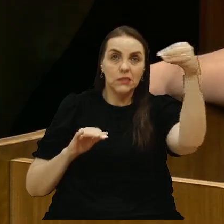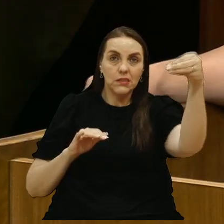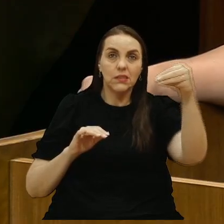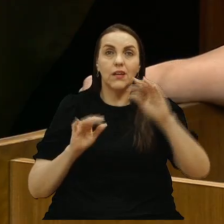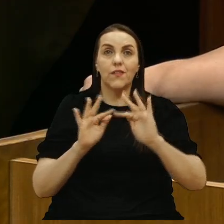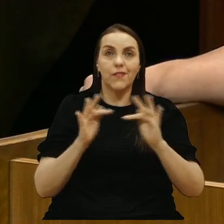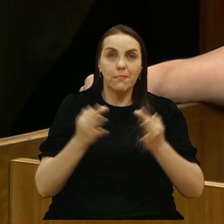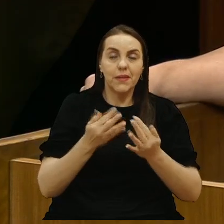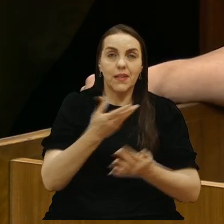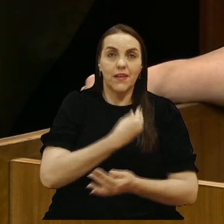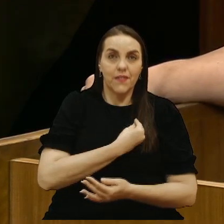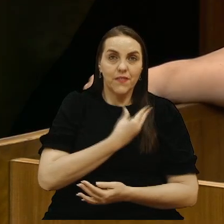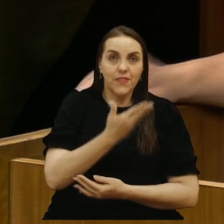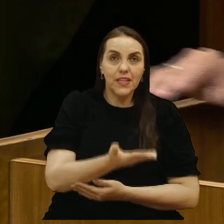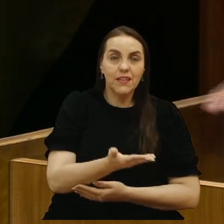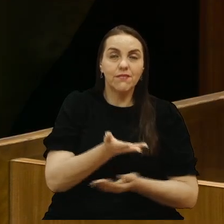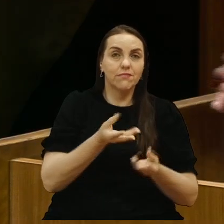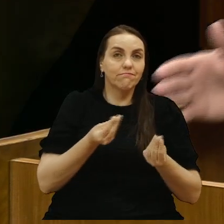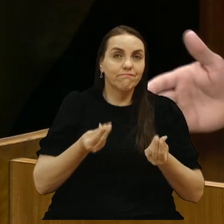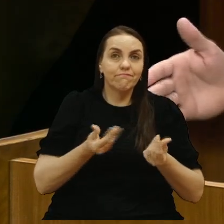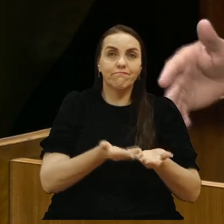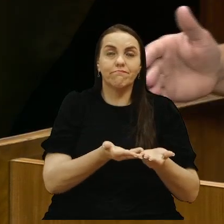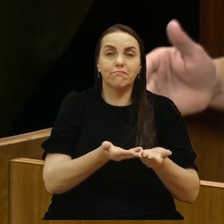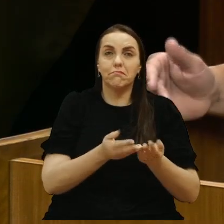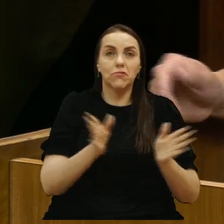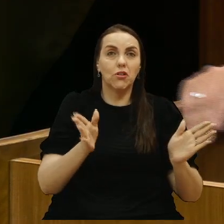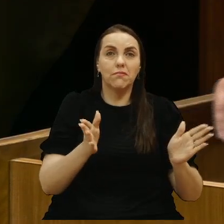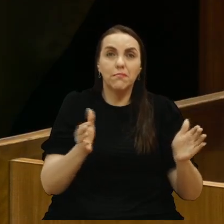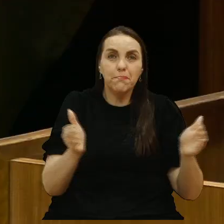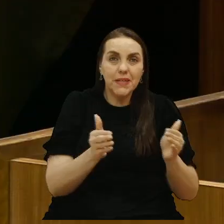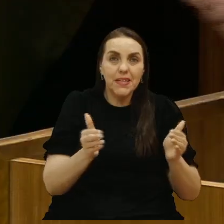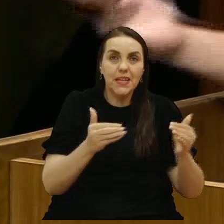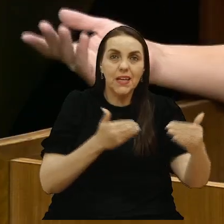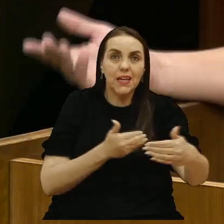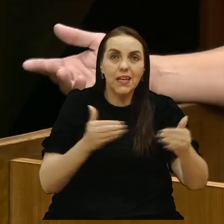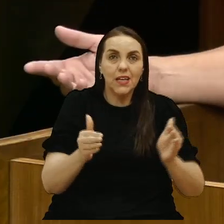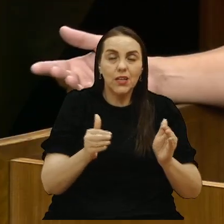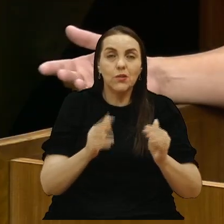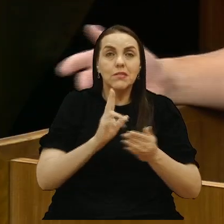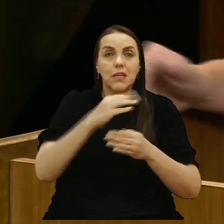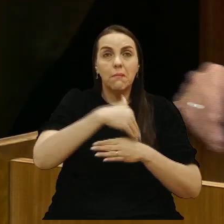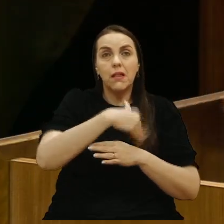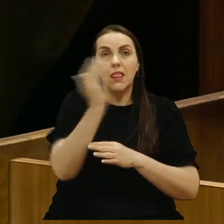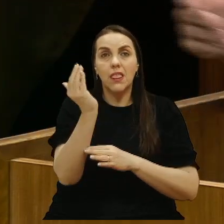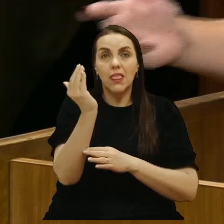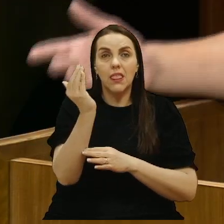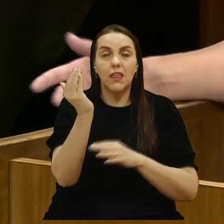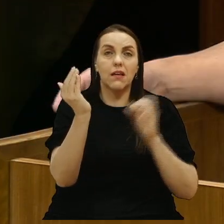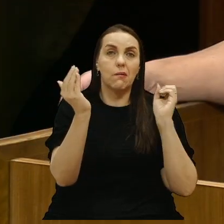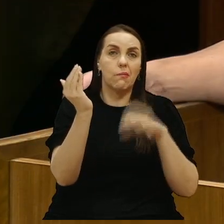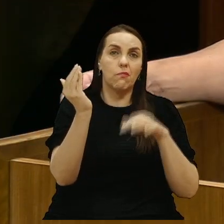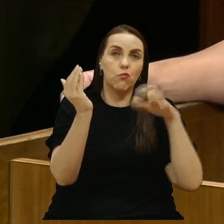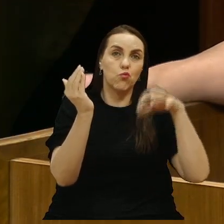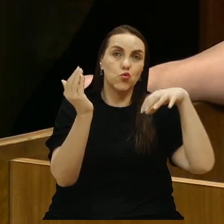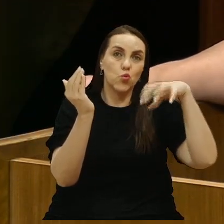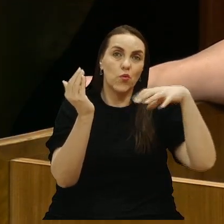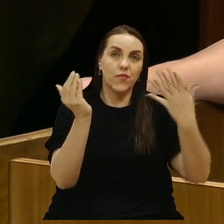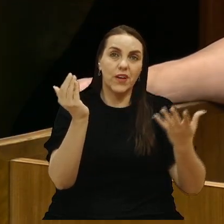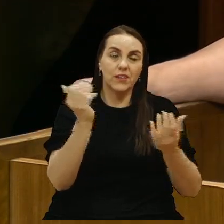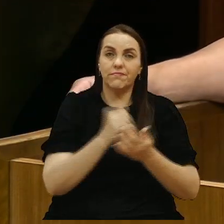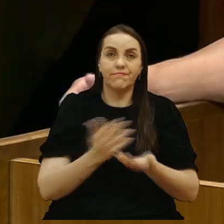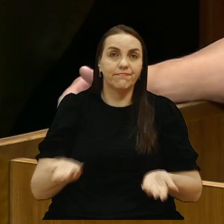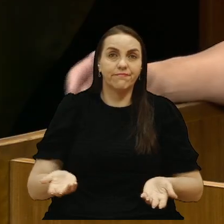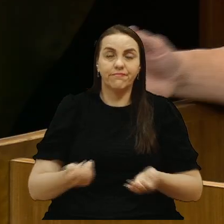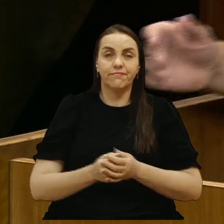que sobrevivem através daquilo, ele é só um container pequeno, está sempre aberto, ele é inviável de